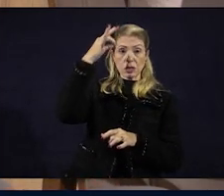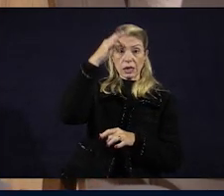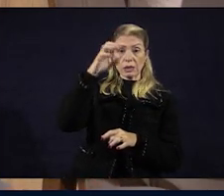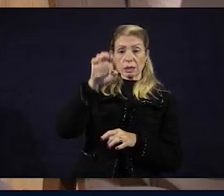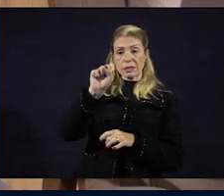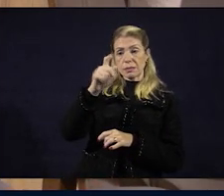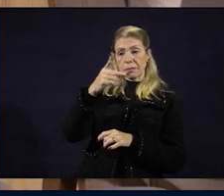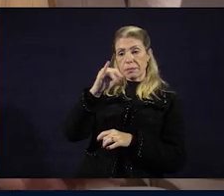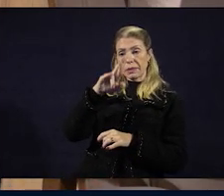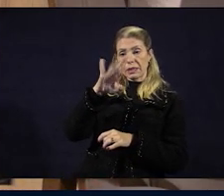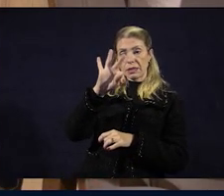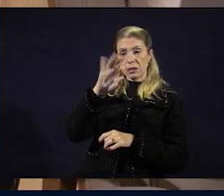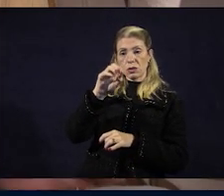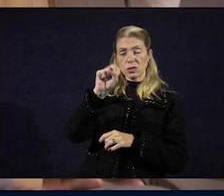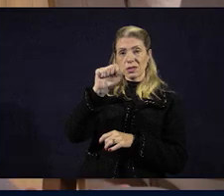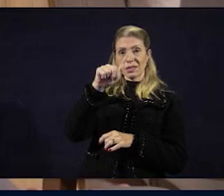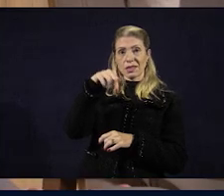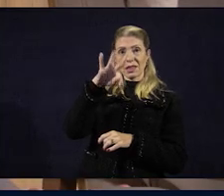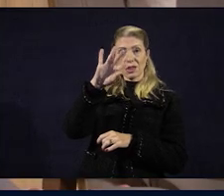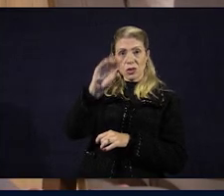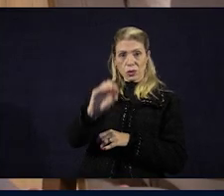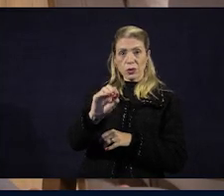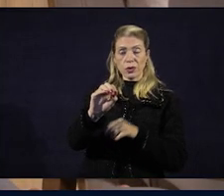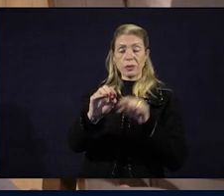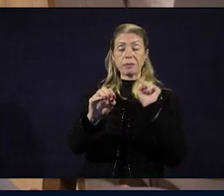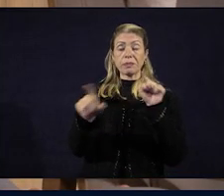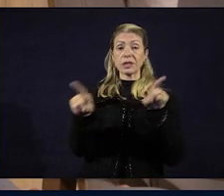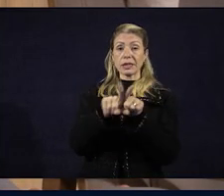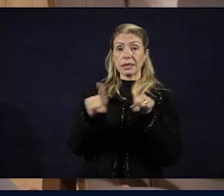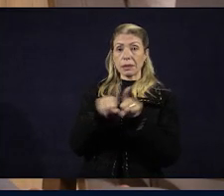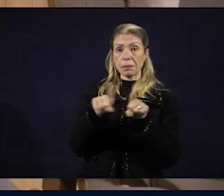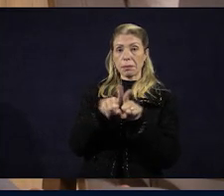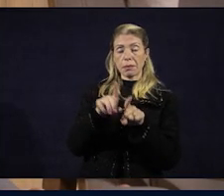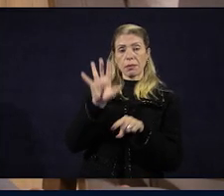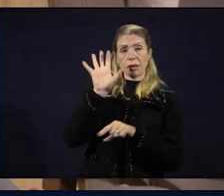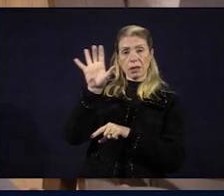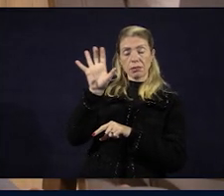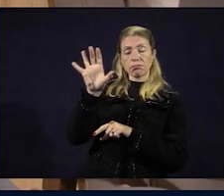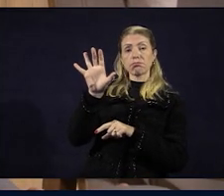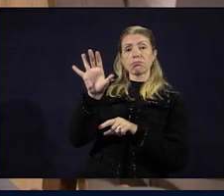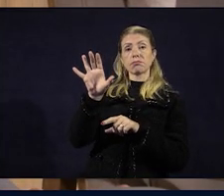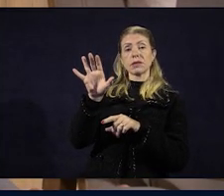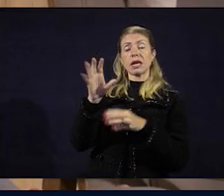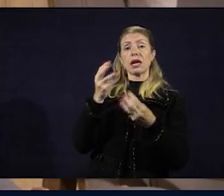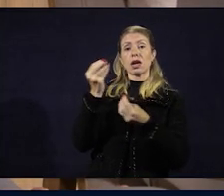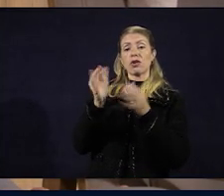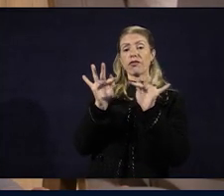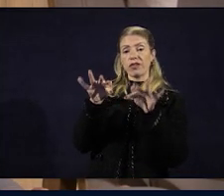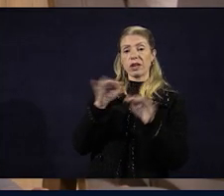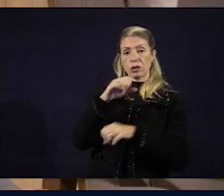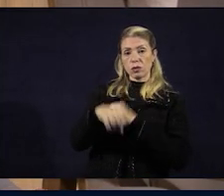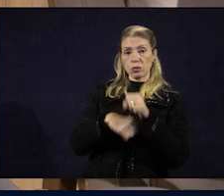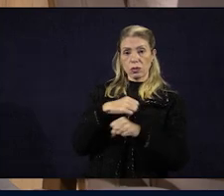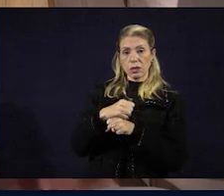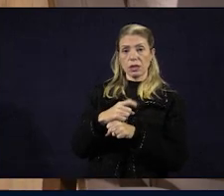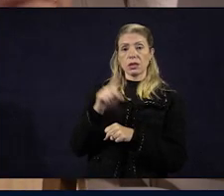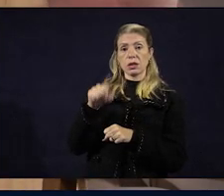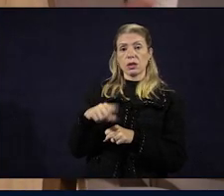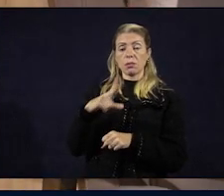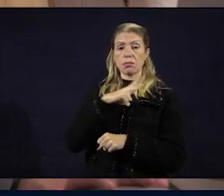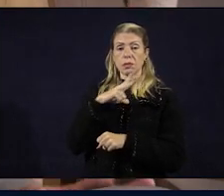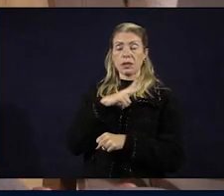ganhou a operação e vai operar, então, o porto do Espírito Santo. E vamos fazer até o final do ano mais algumas privatizações importantes.